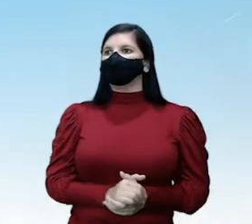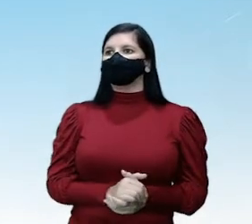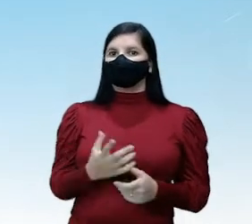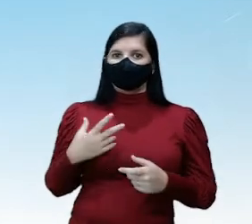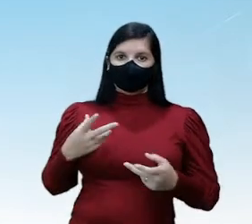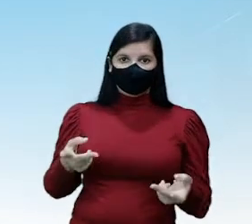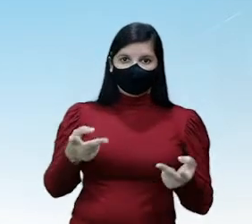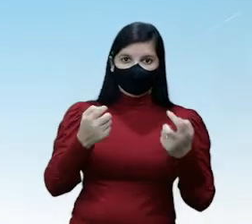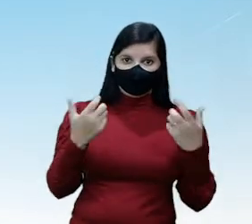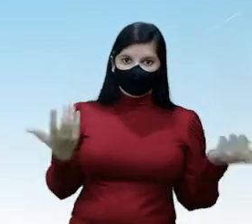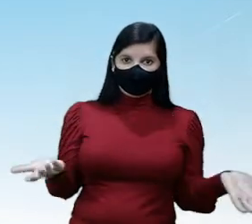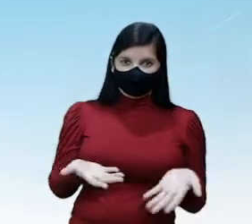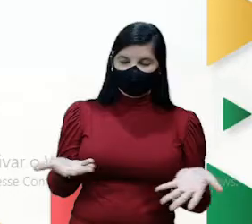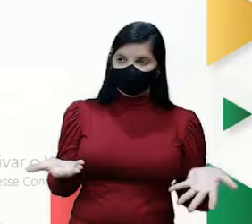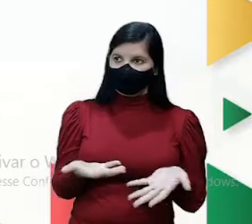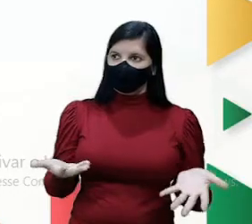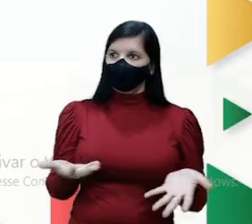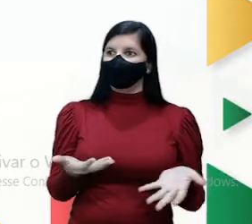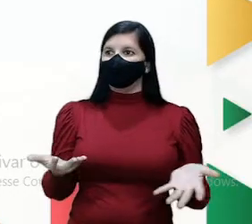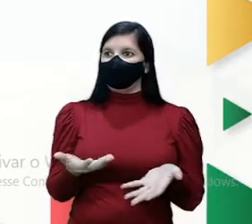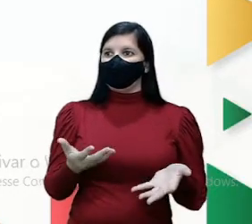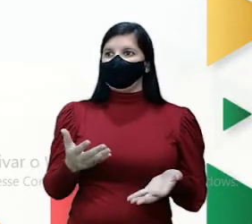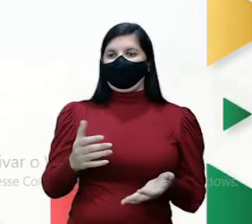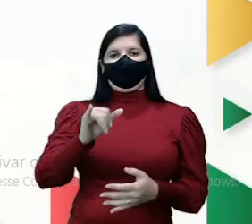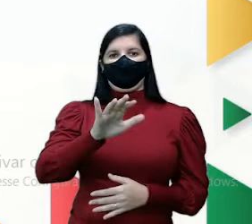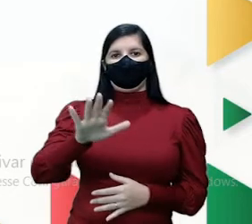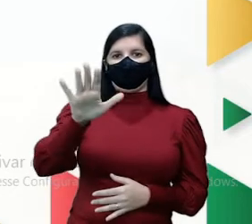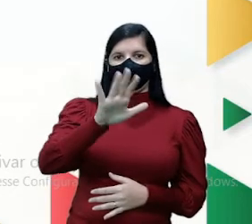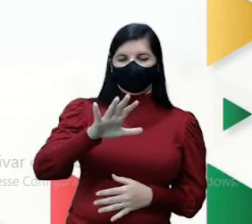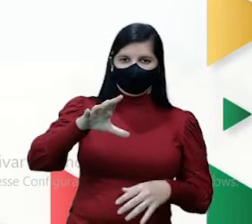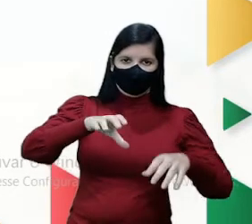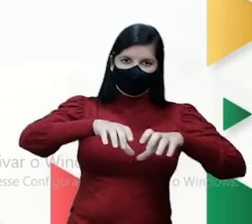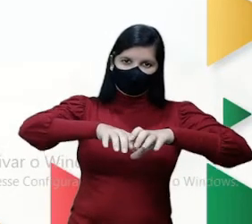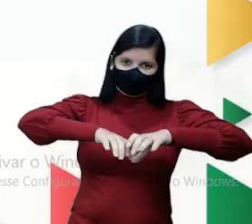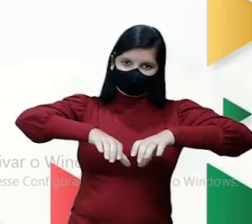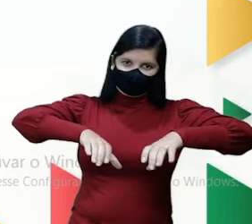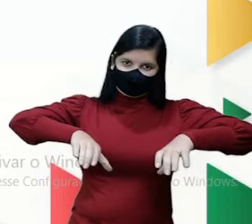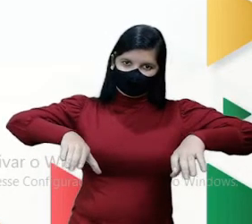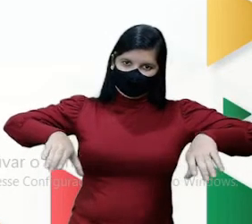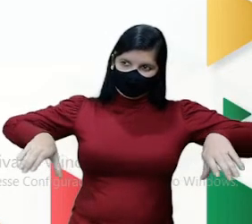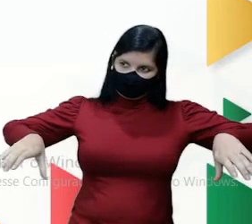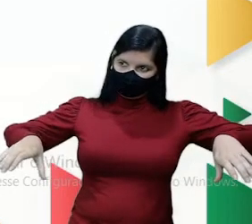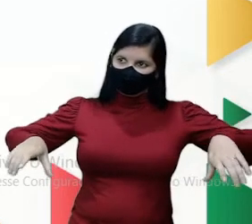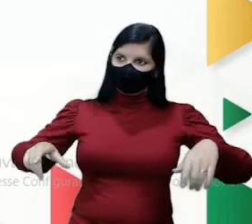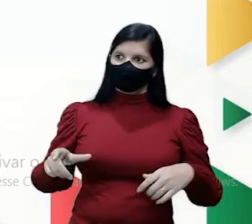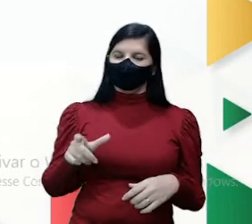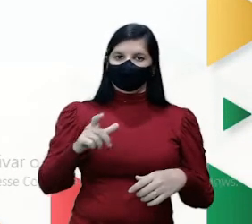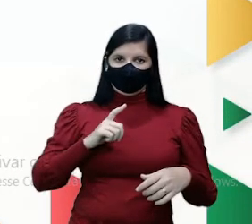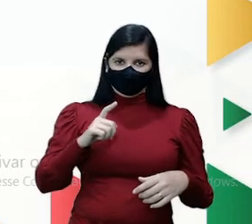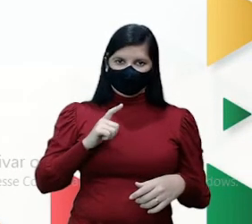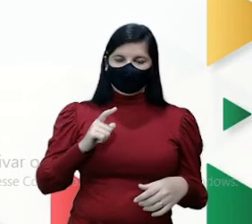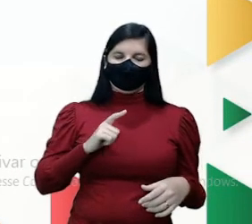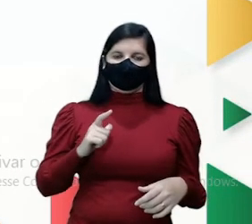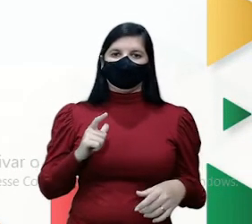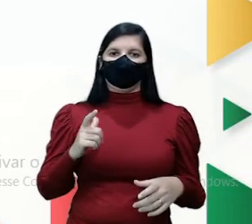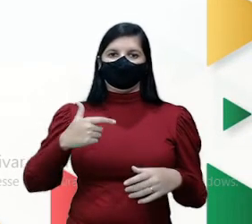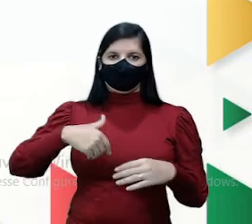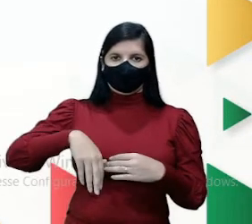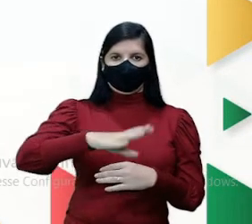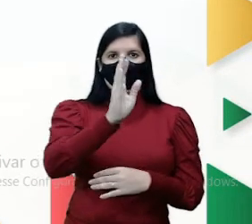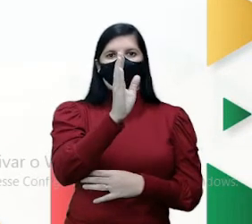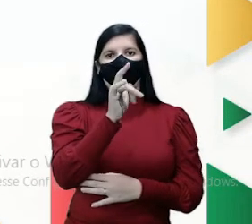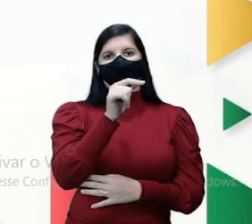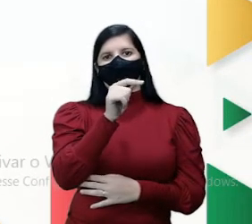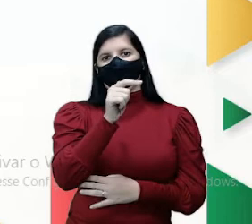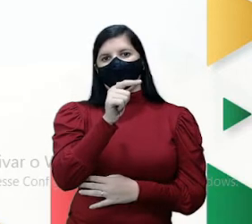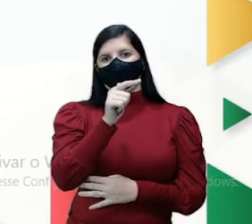vocês podem observar agora, a gente tem essa imagem dessa tubulação. Essa tubulação ela vai justamente levar